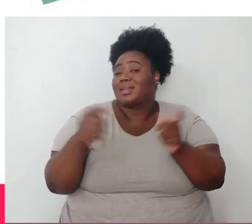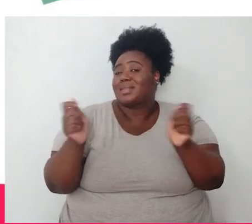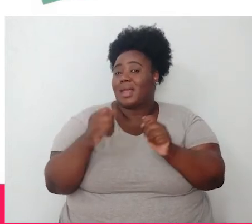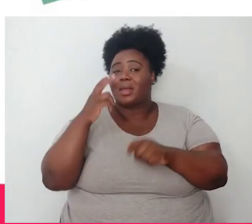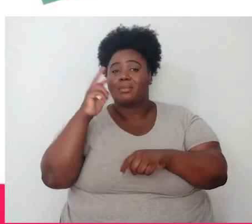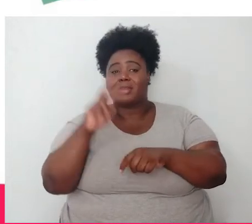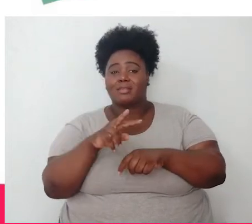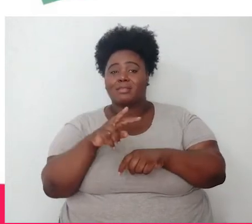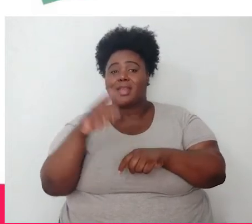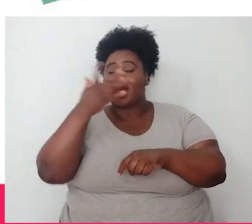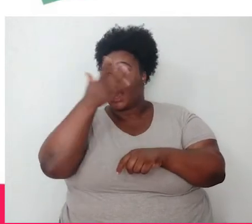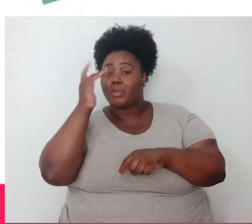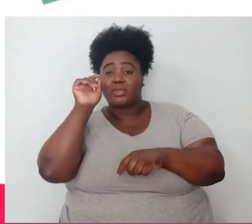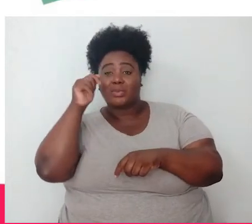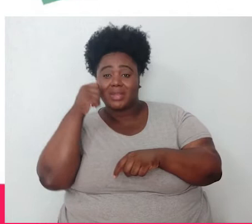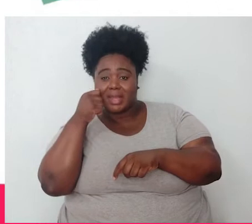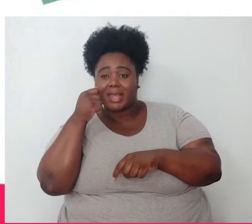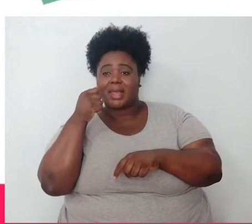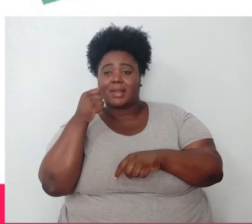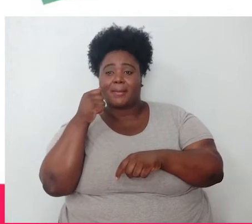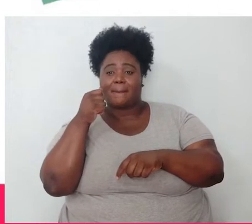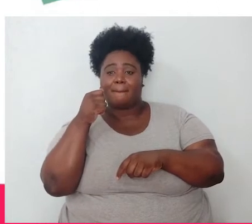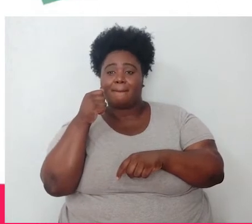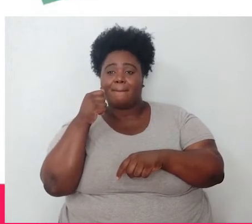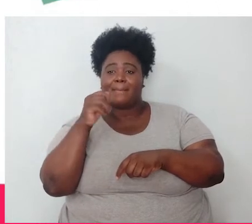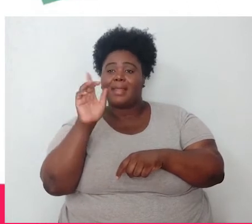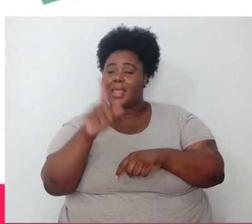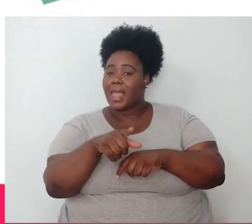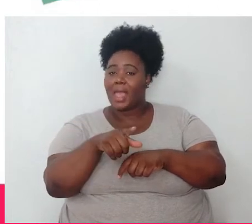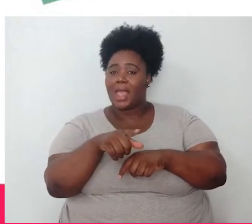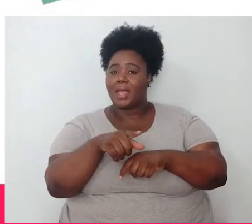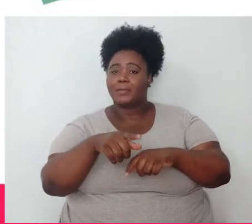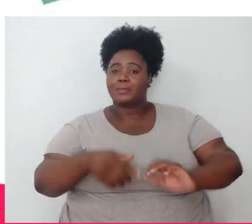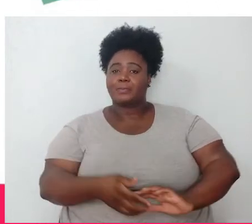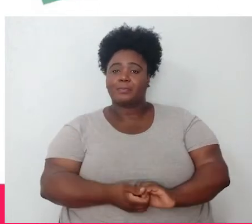prevejo a pessoa preta, a negritude, seja